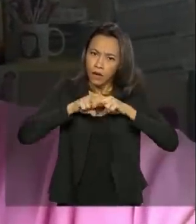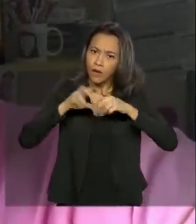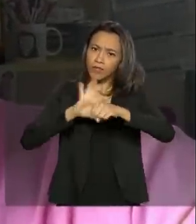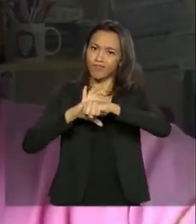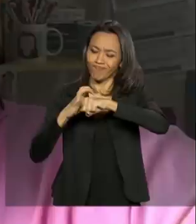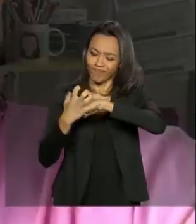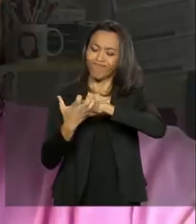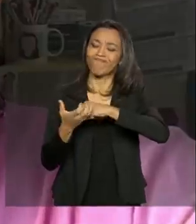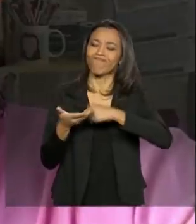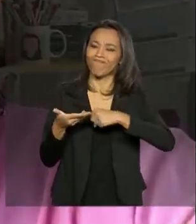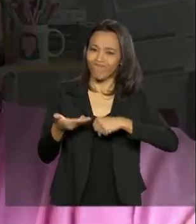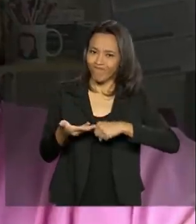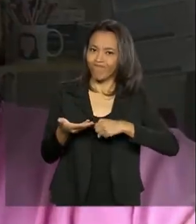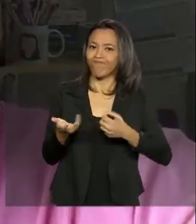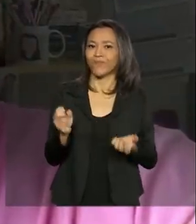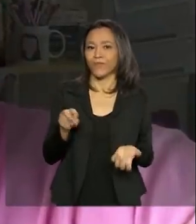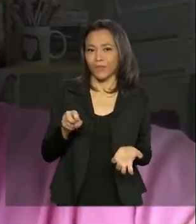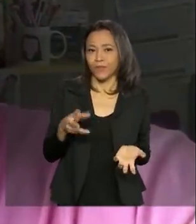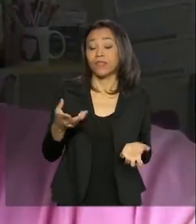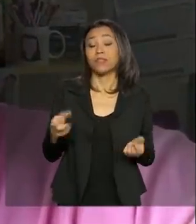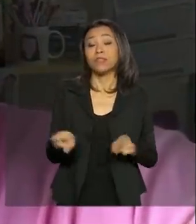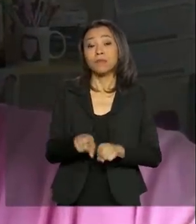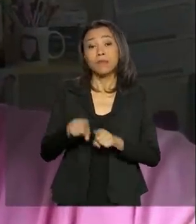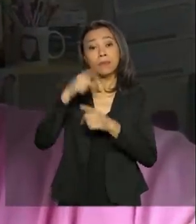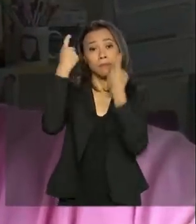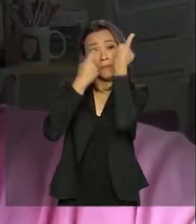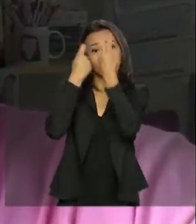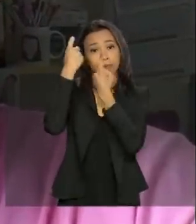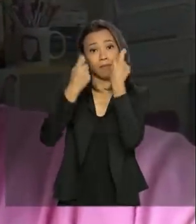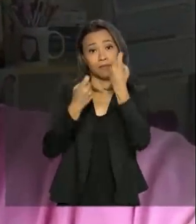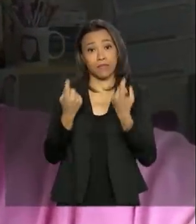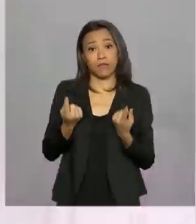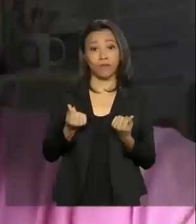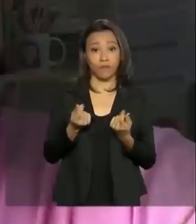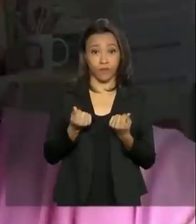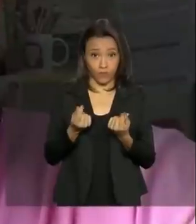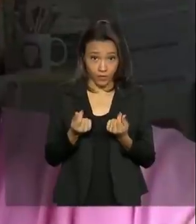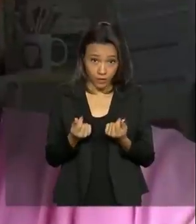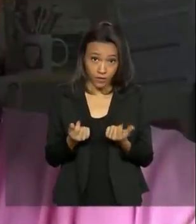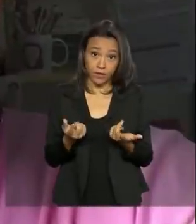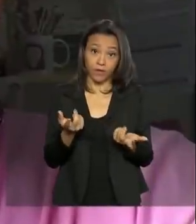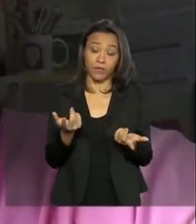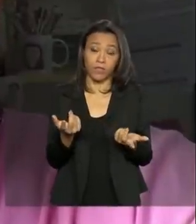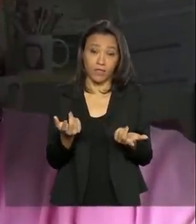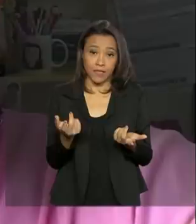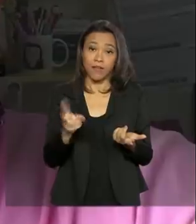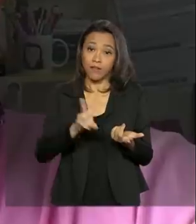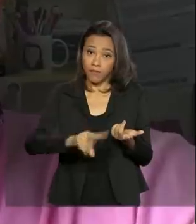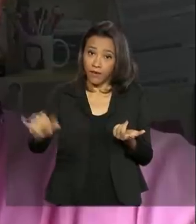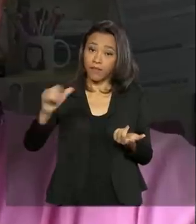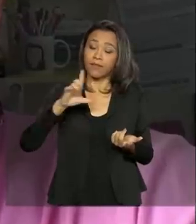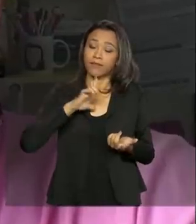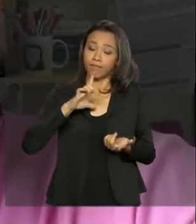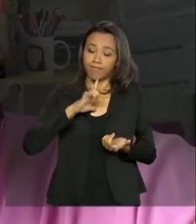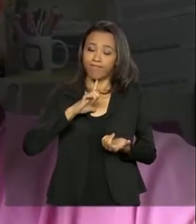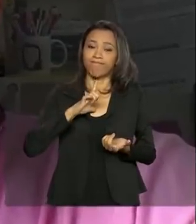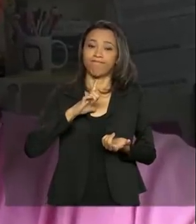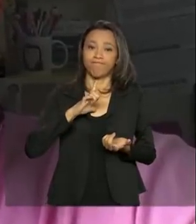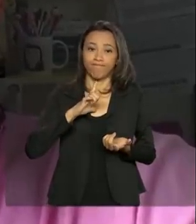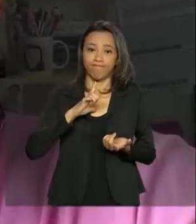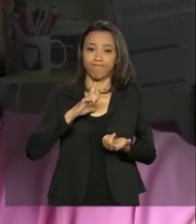causa do vírus mas também preocupação de cunho financeiro irão ter